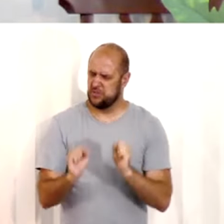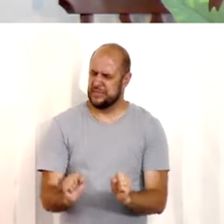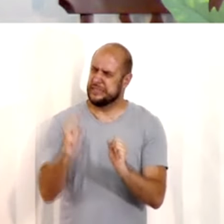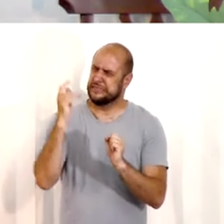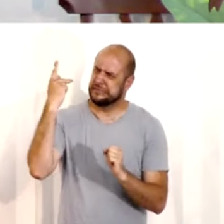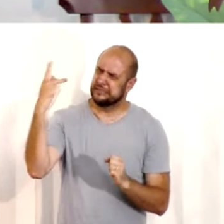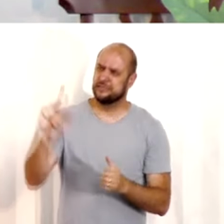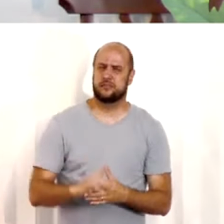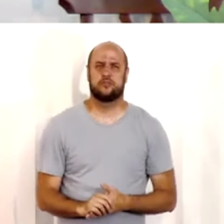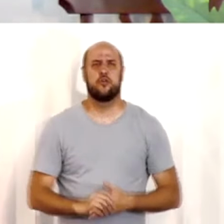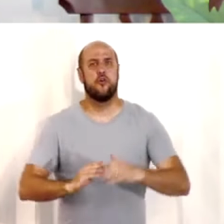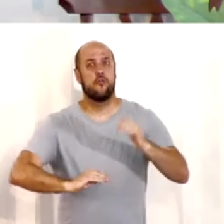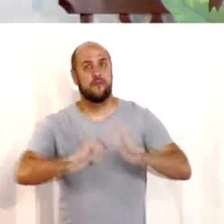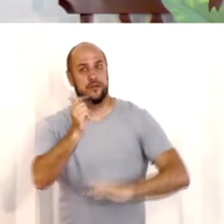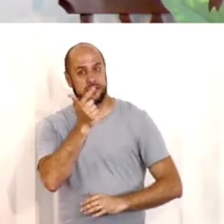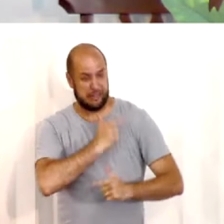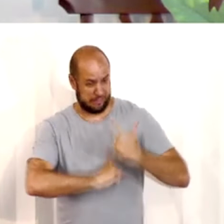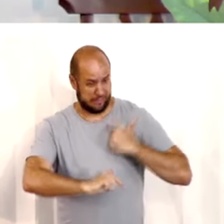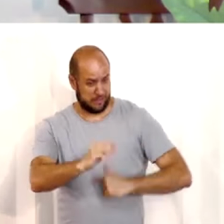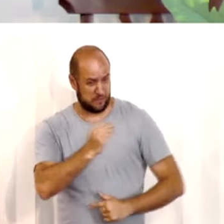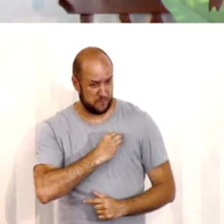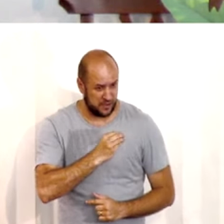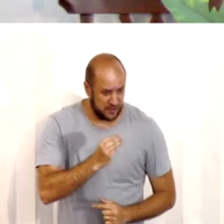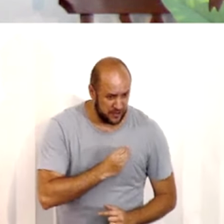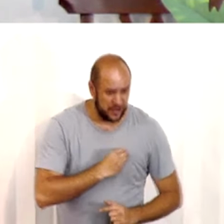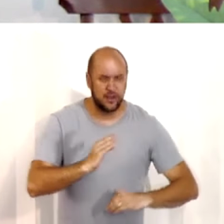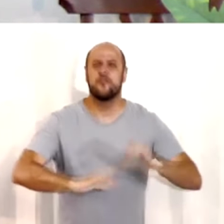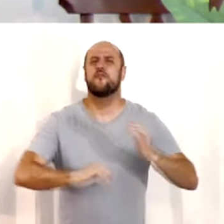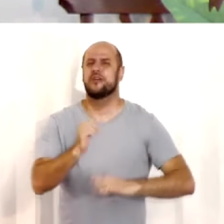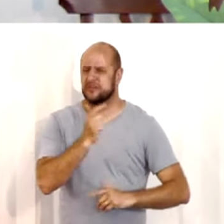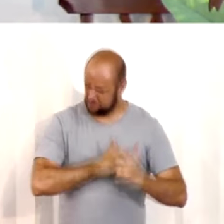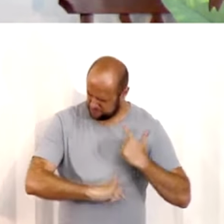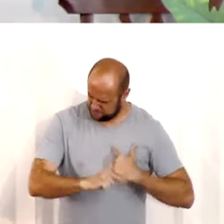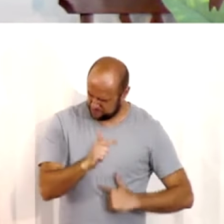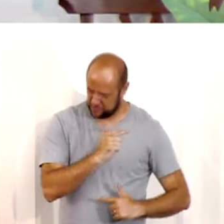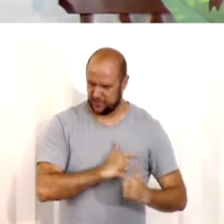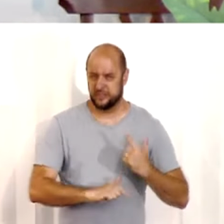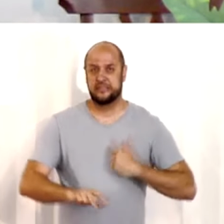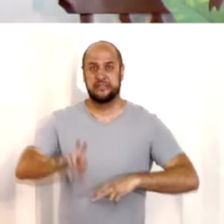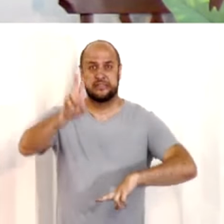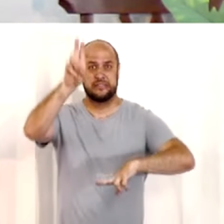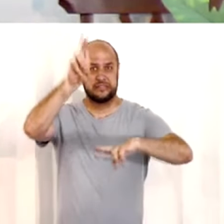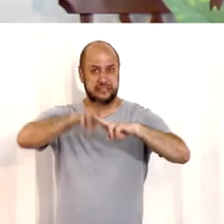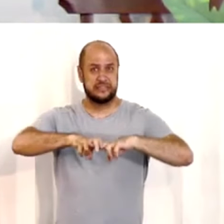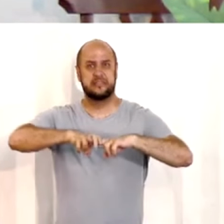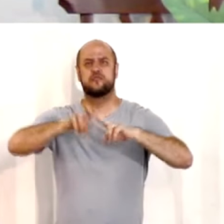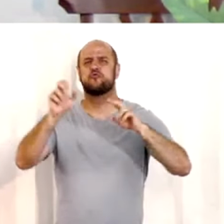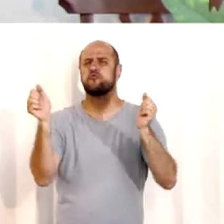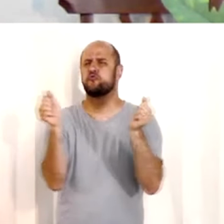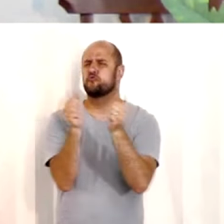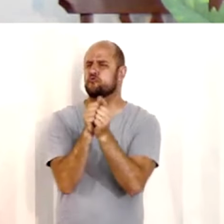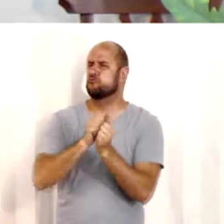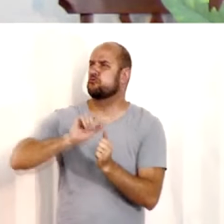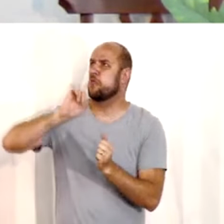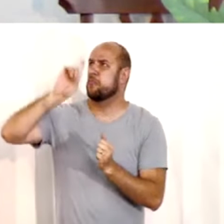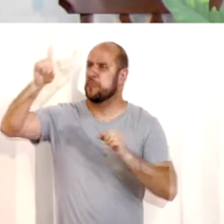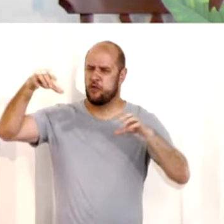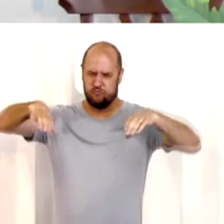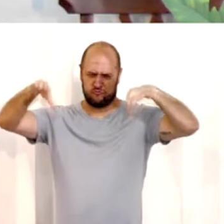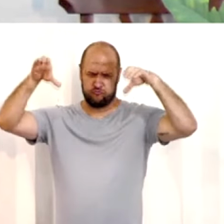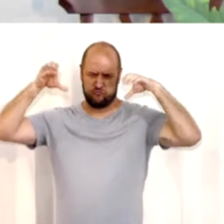fez purificação de pecados, está fazendo a purificação dos pecados e assentou-se à direita da